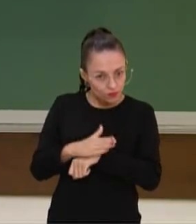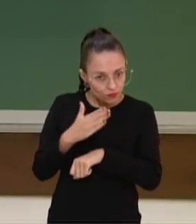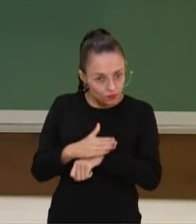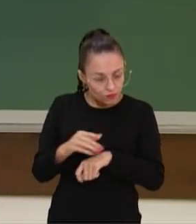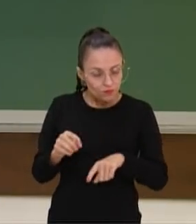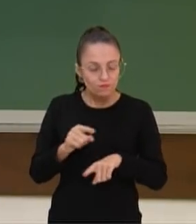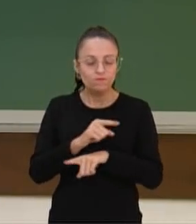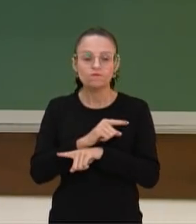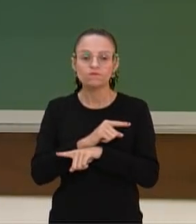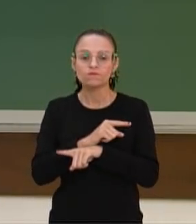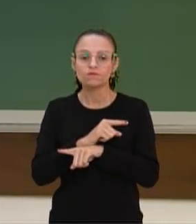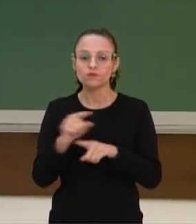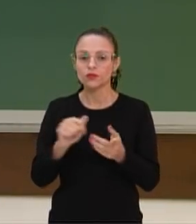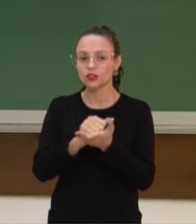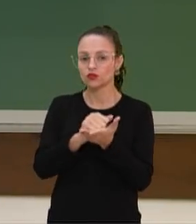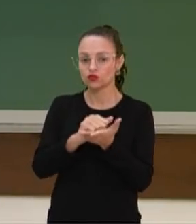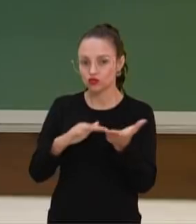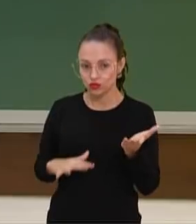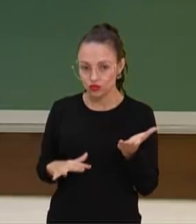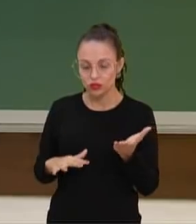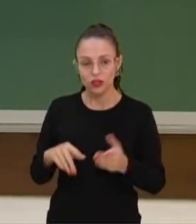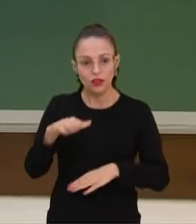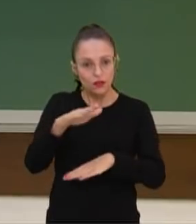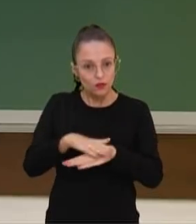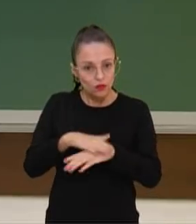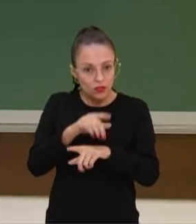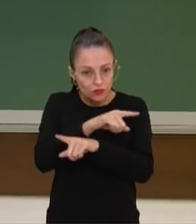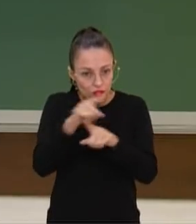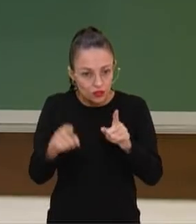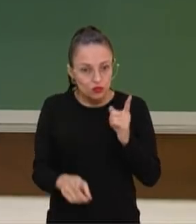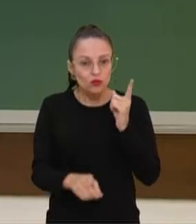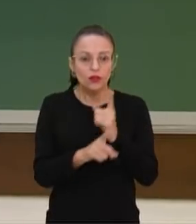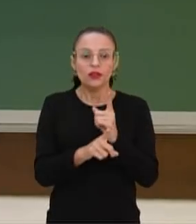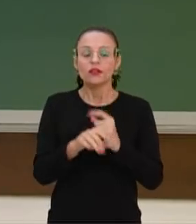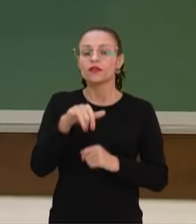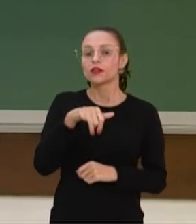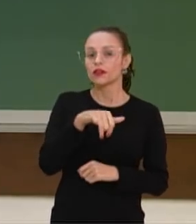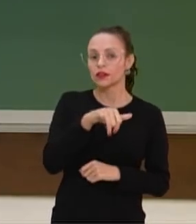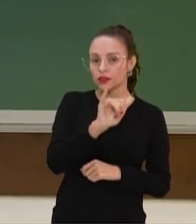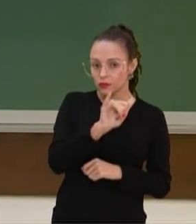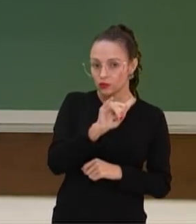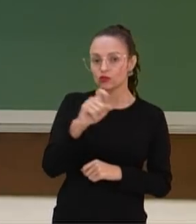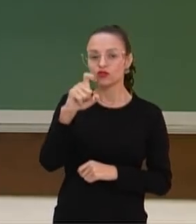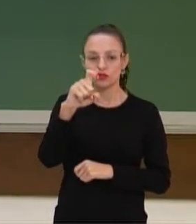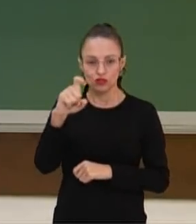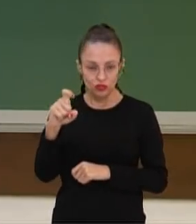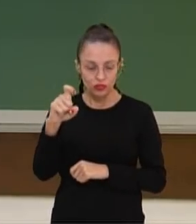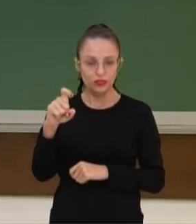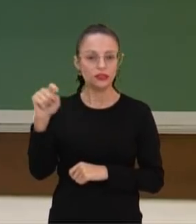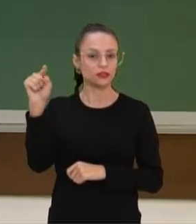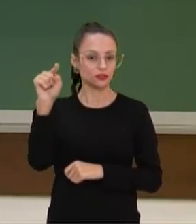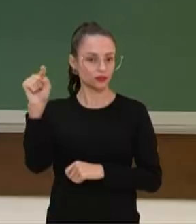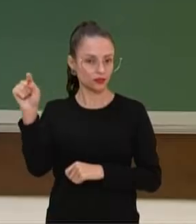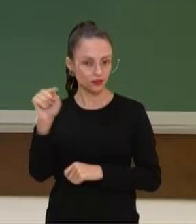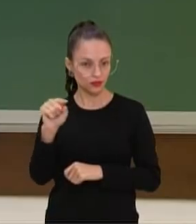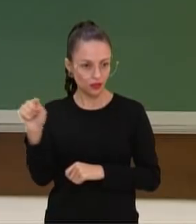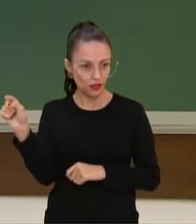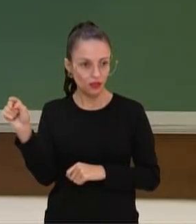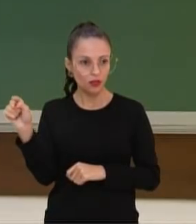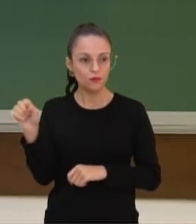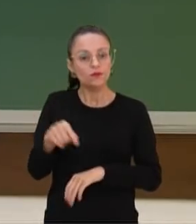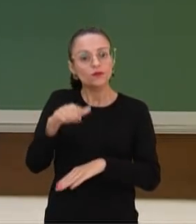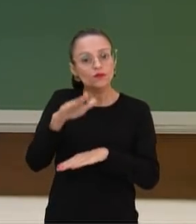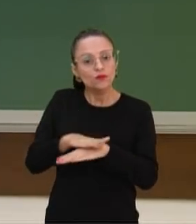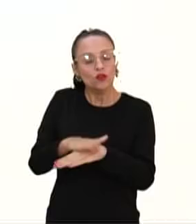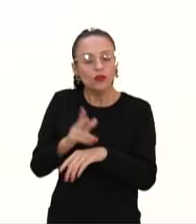eu trouxe um exercício que você vai descobrir o valor de y, o valor de x, o valor de z e